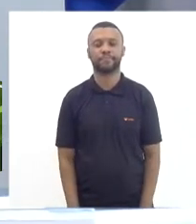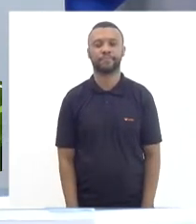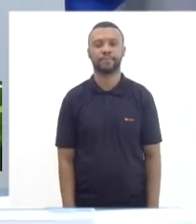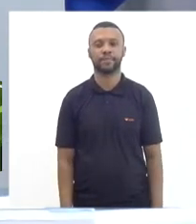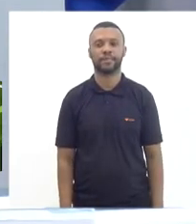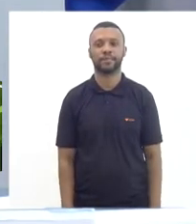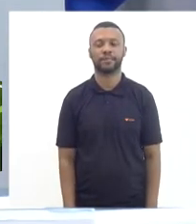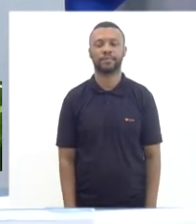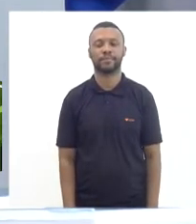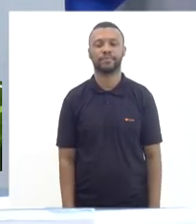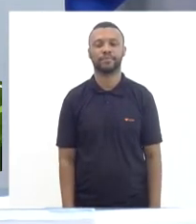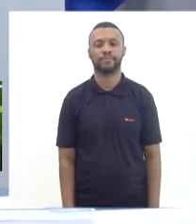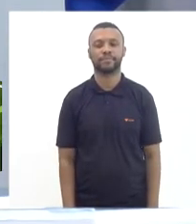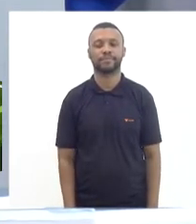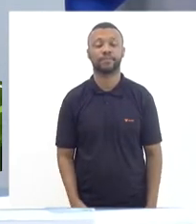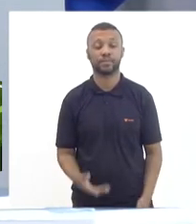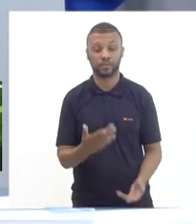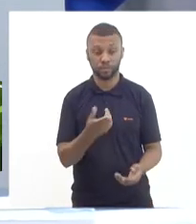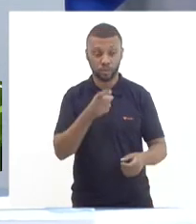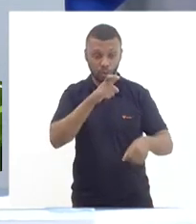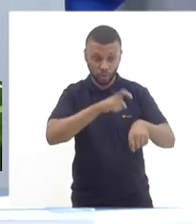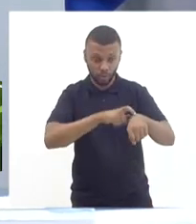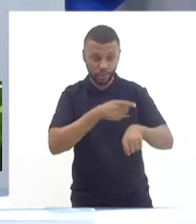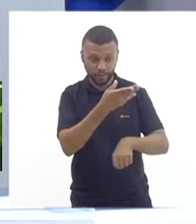disso, o senhor vai verificar